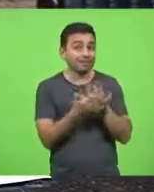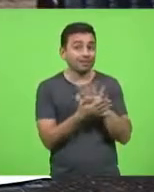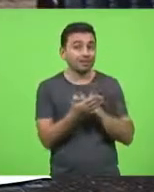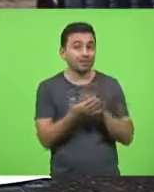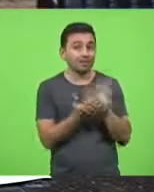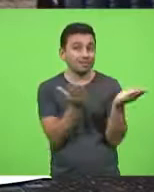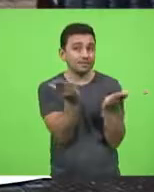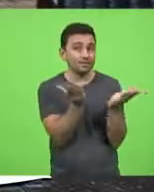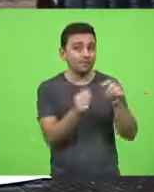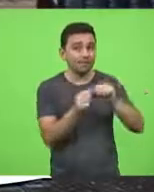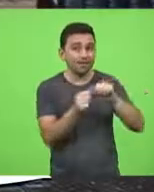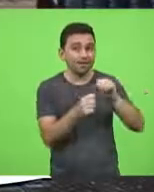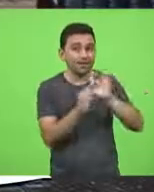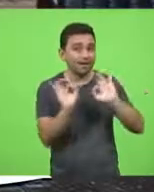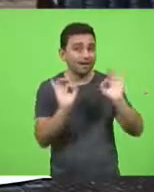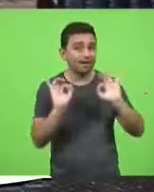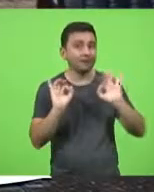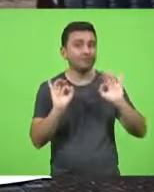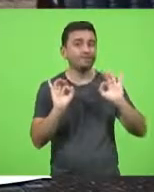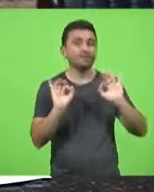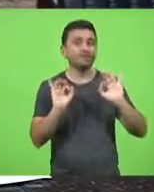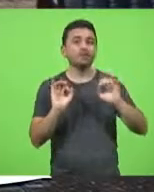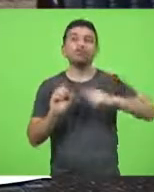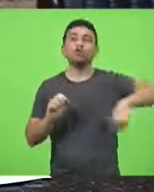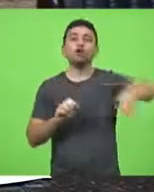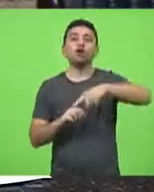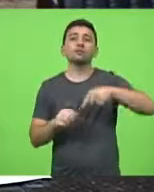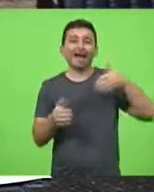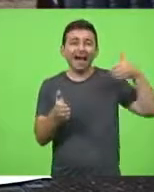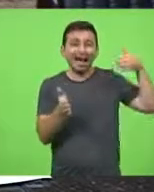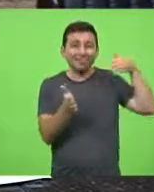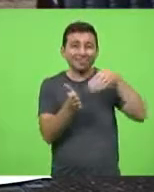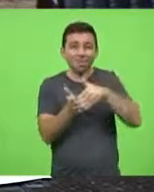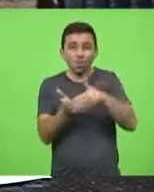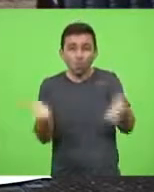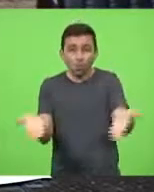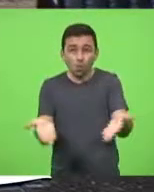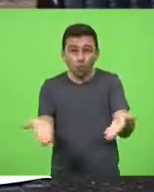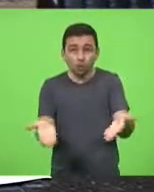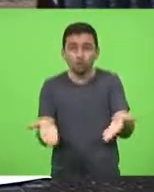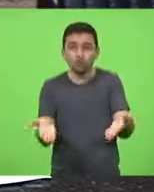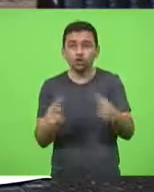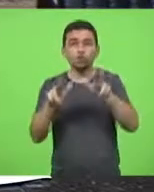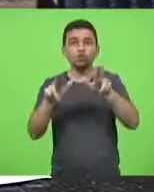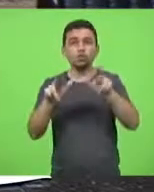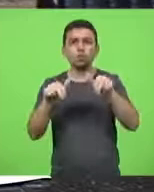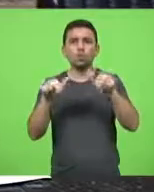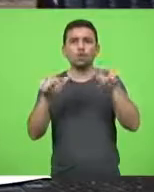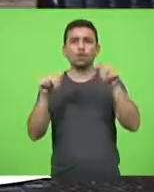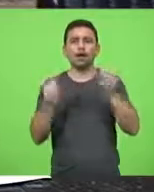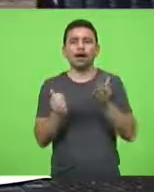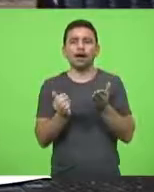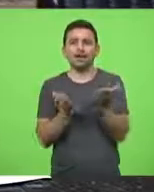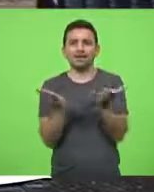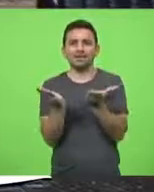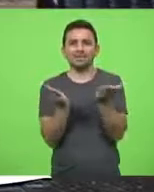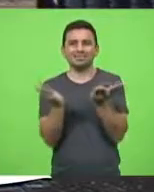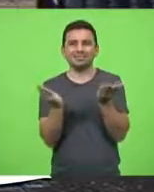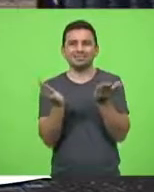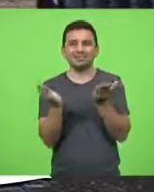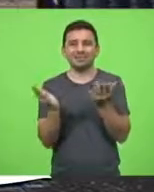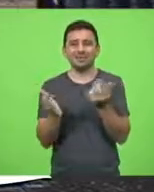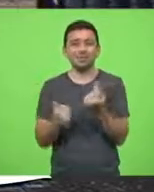sem licitação, e nós estamos até hoje sem nunca ter feito